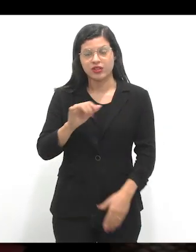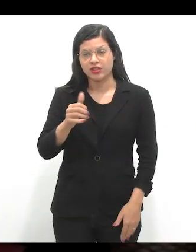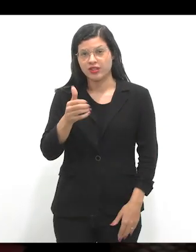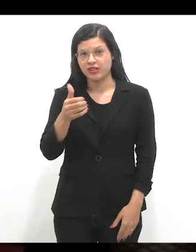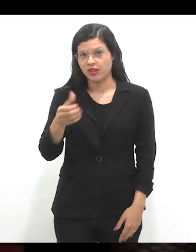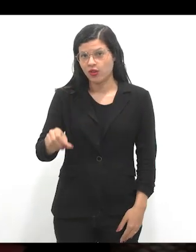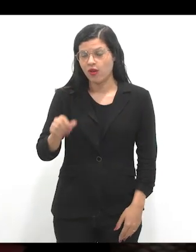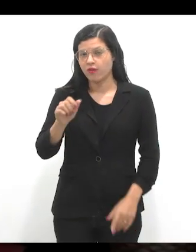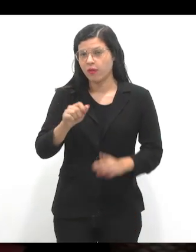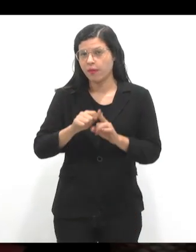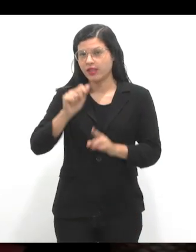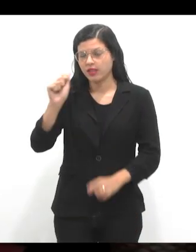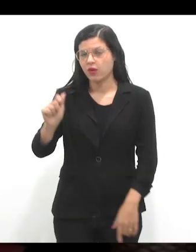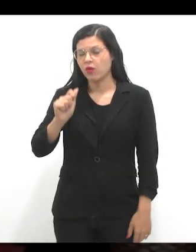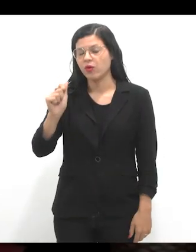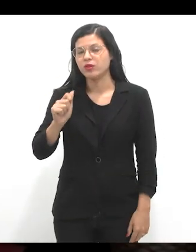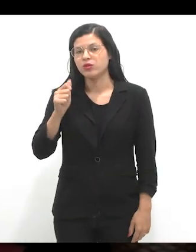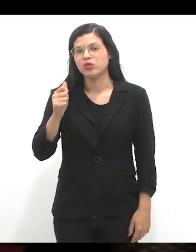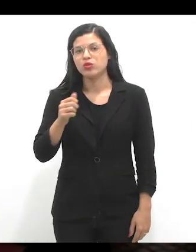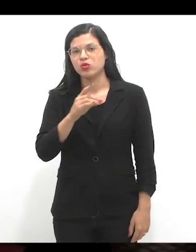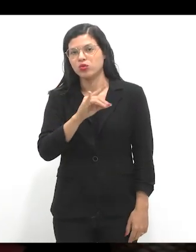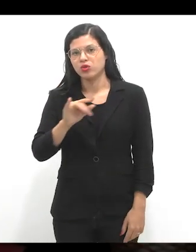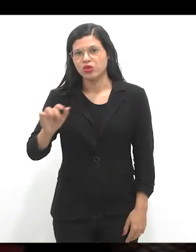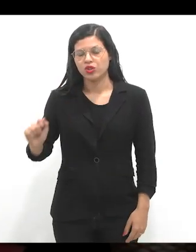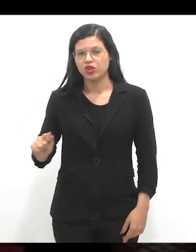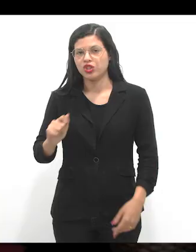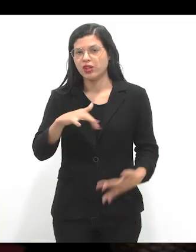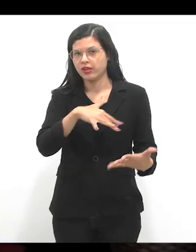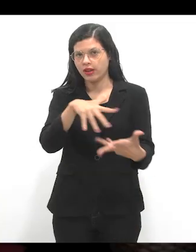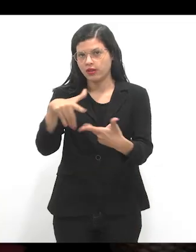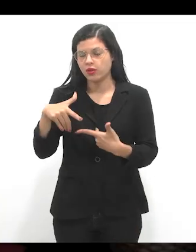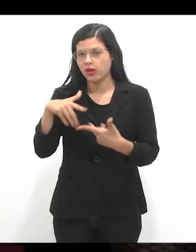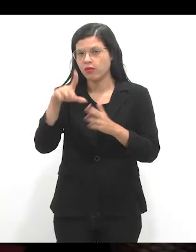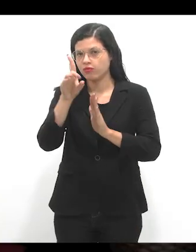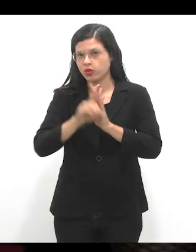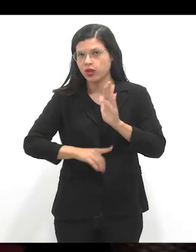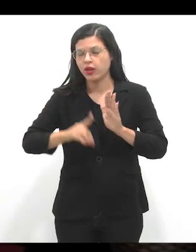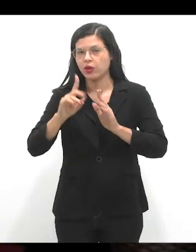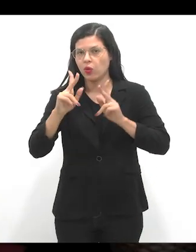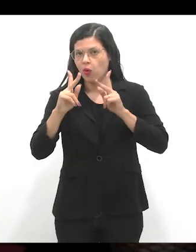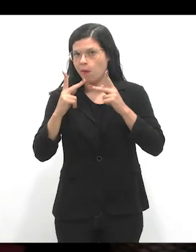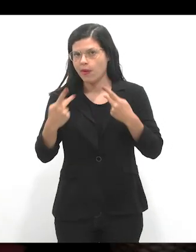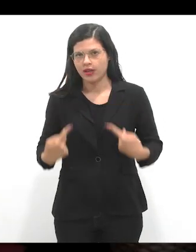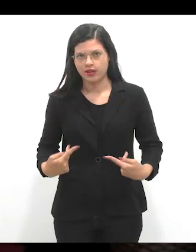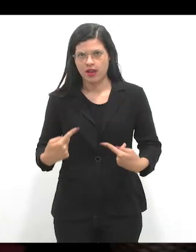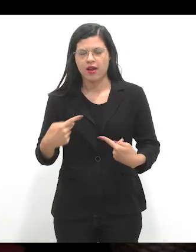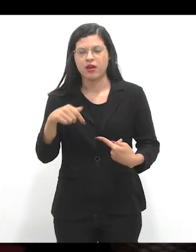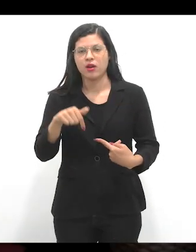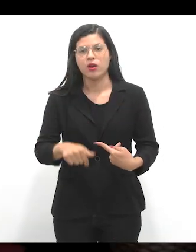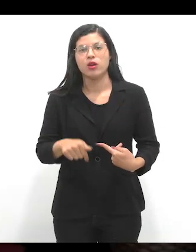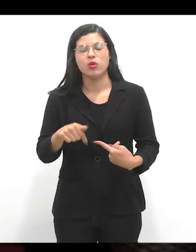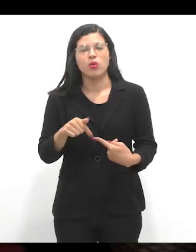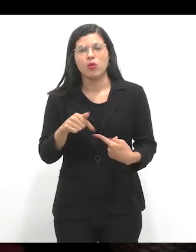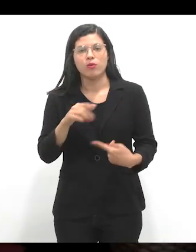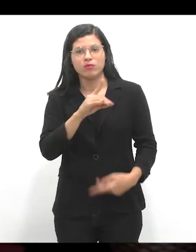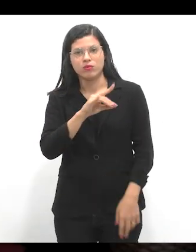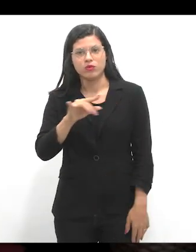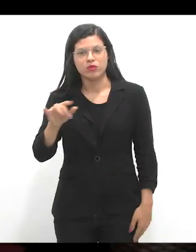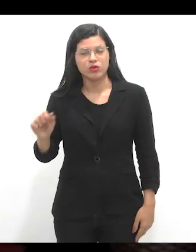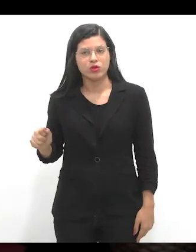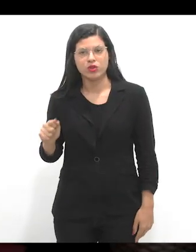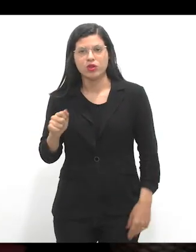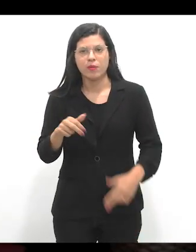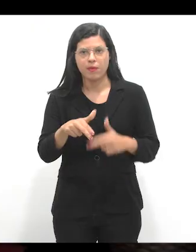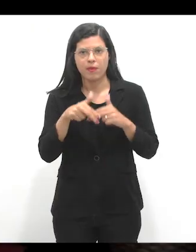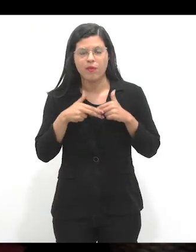agosto, o Dia Internacional pelo Direito Humanitário, uma data que foi instituída especialmente em referência